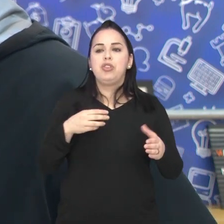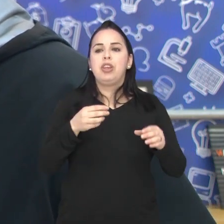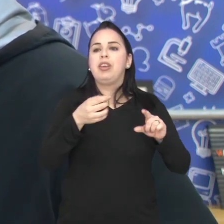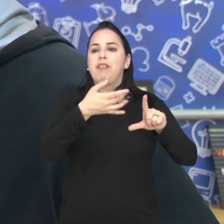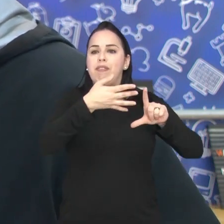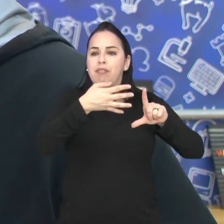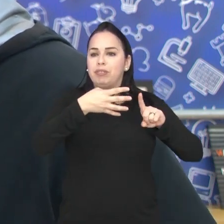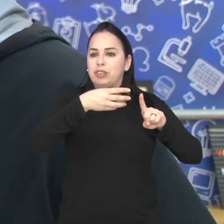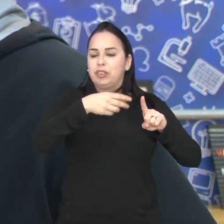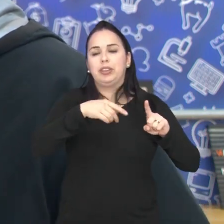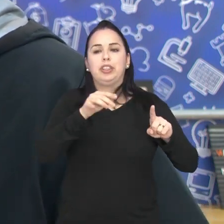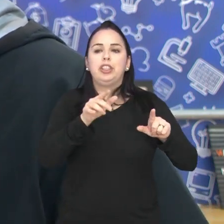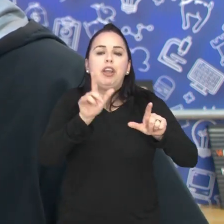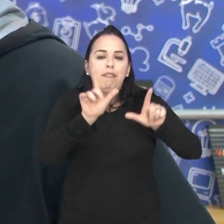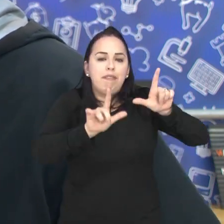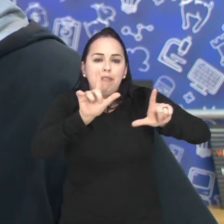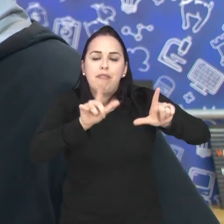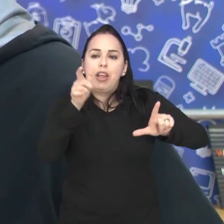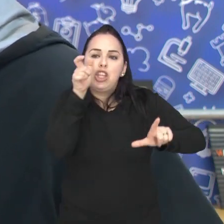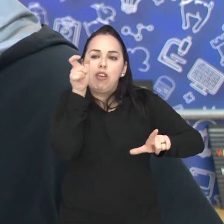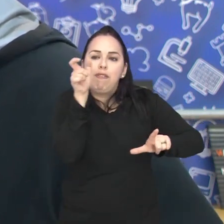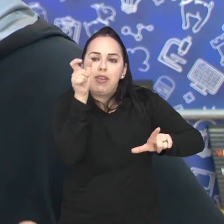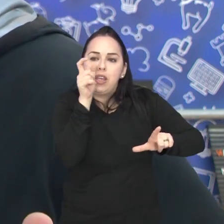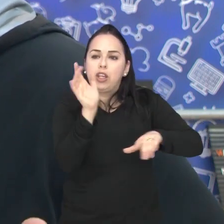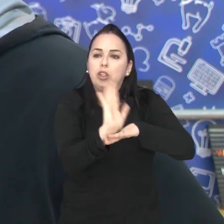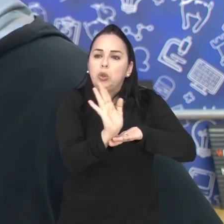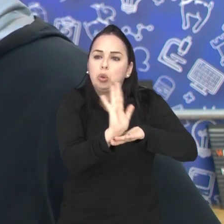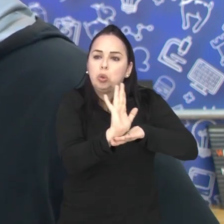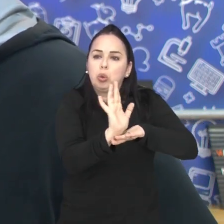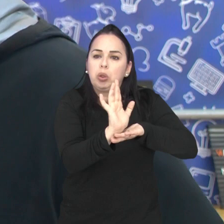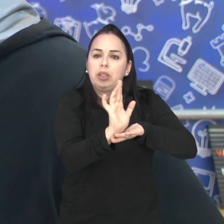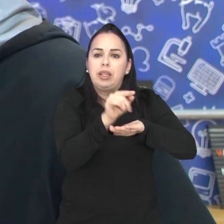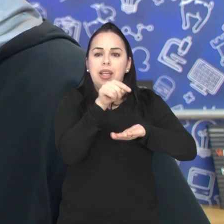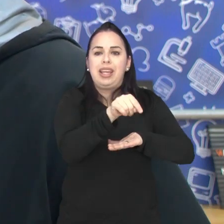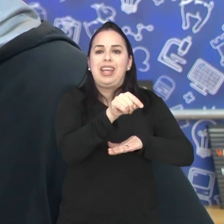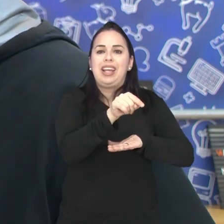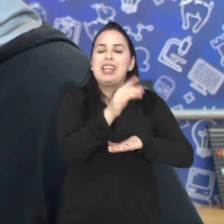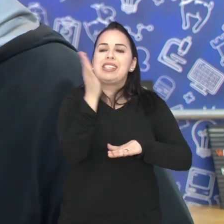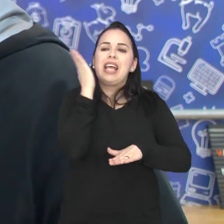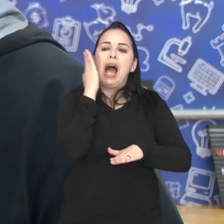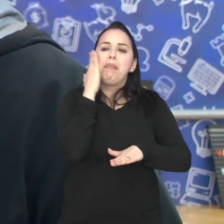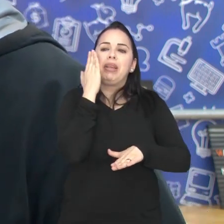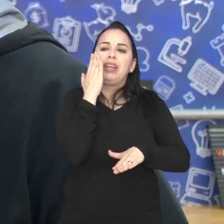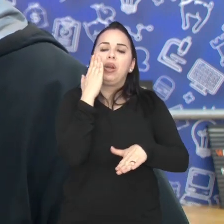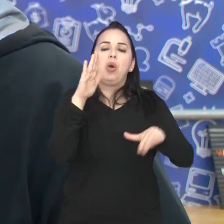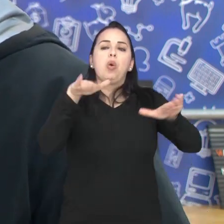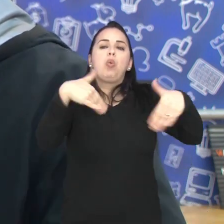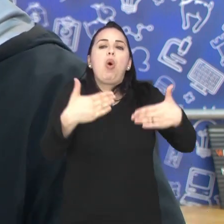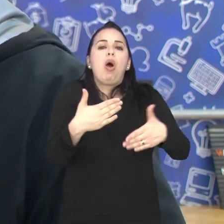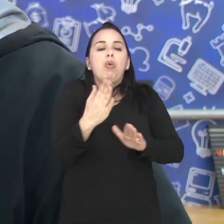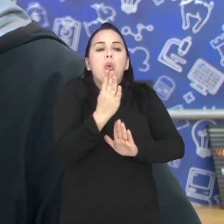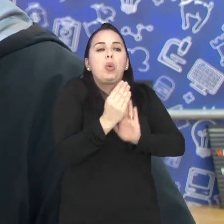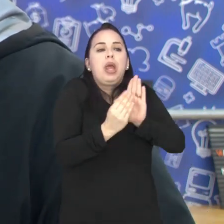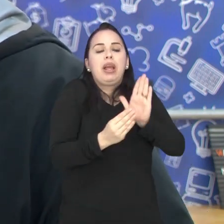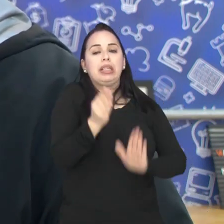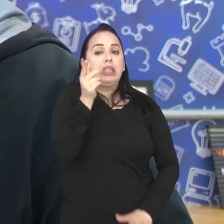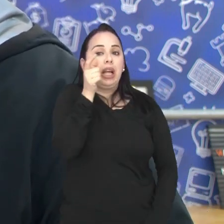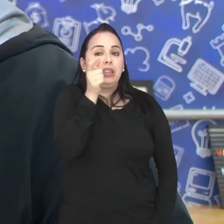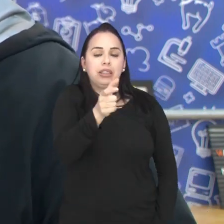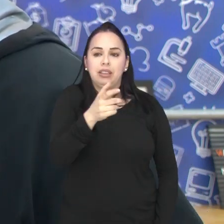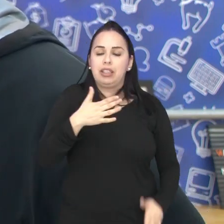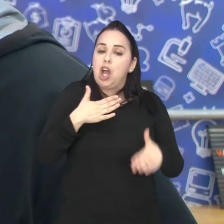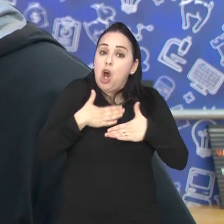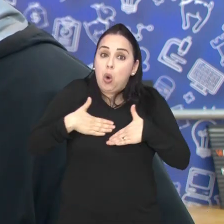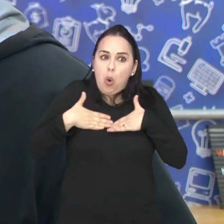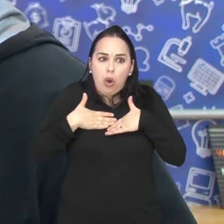streaming de vídeo, onde as plataformas elas direcionam o conteúdo para você assistir com base naquilo